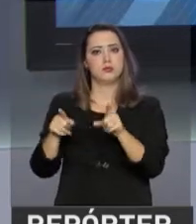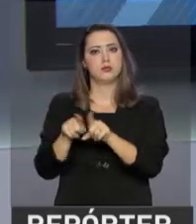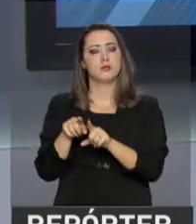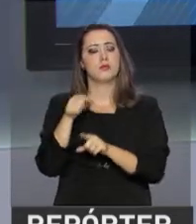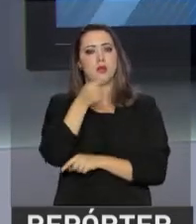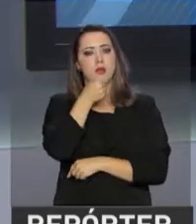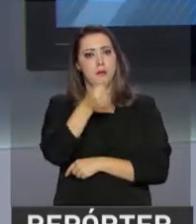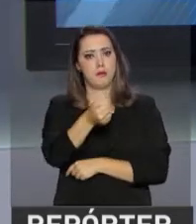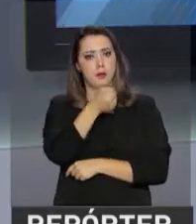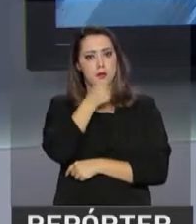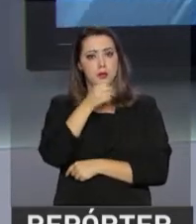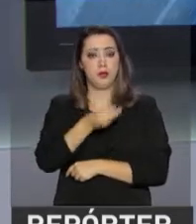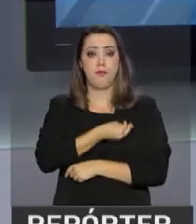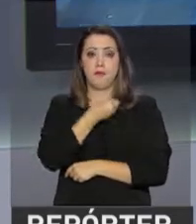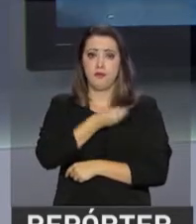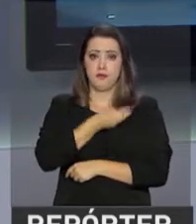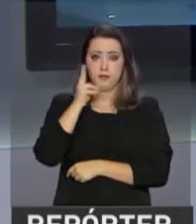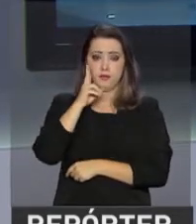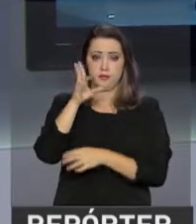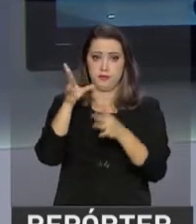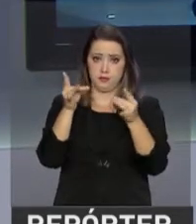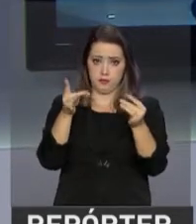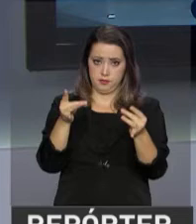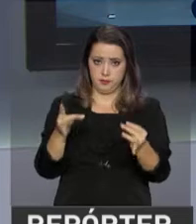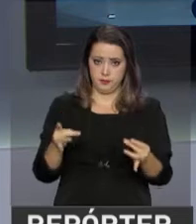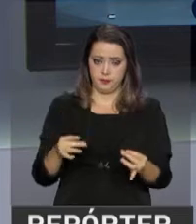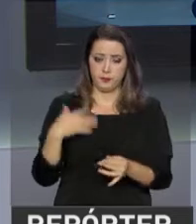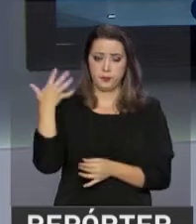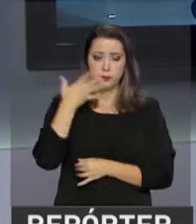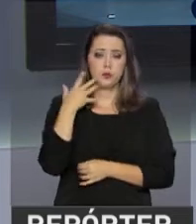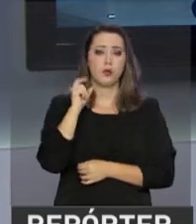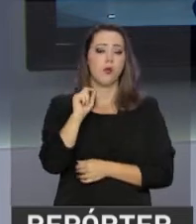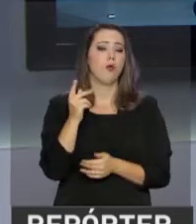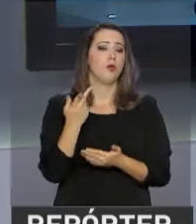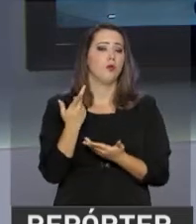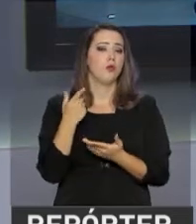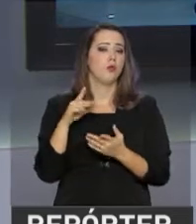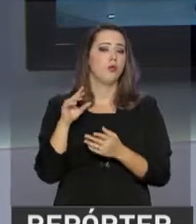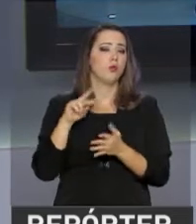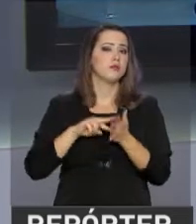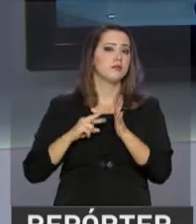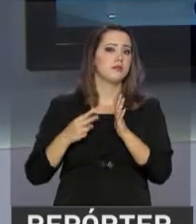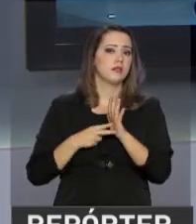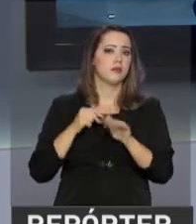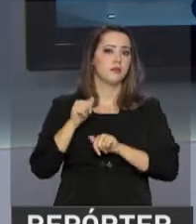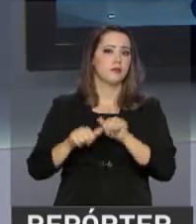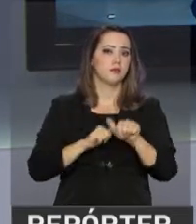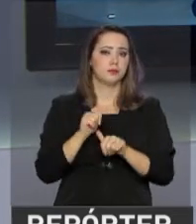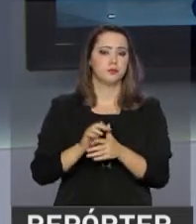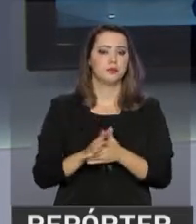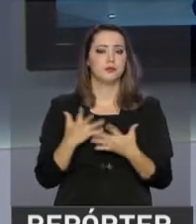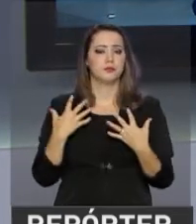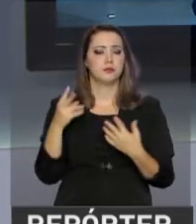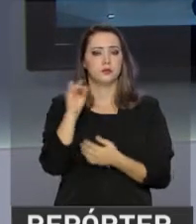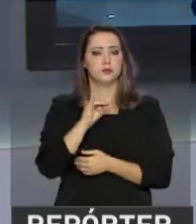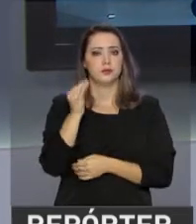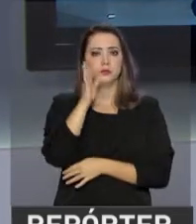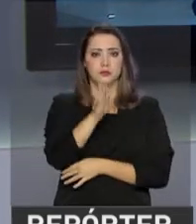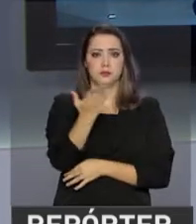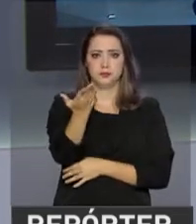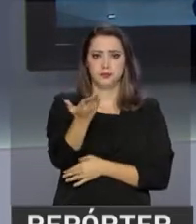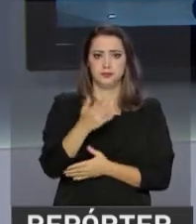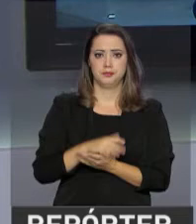o repórter paulo la sálvia acompanhou o evento no palácio do planalto e explica pra gente ao vivo o que é que vai mudar lá paulo boa tarde pra